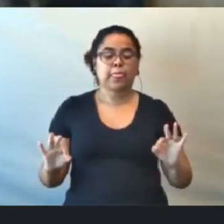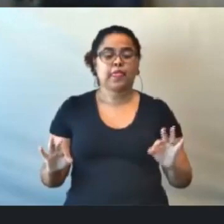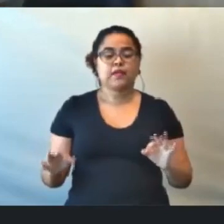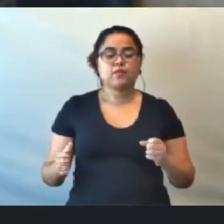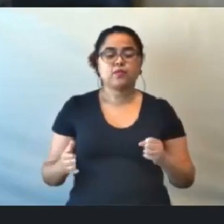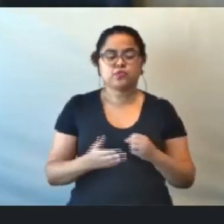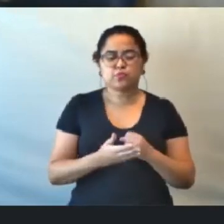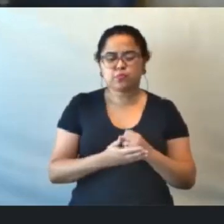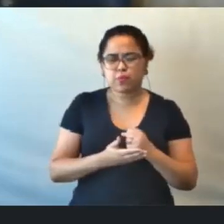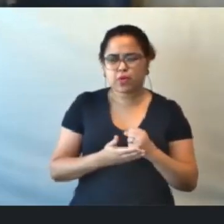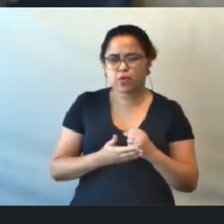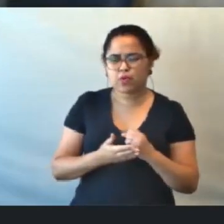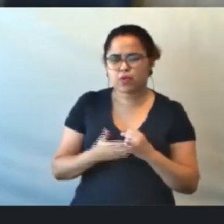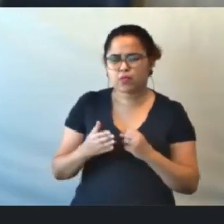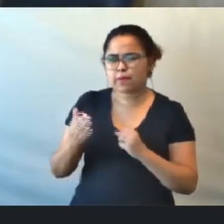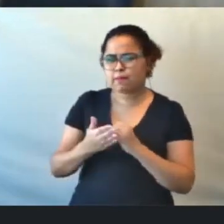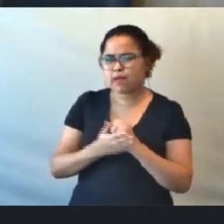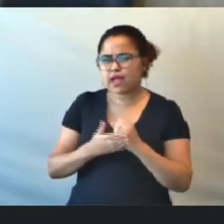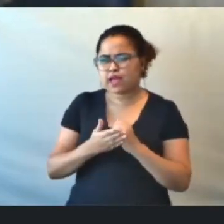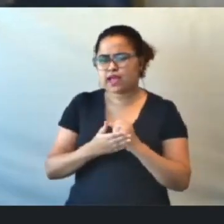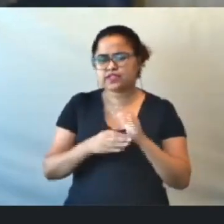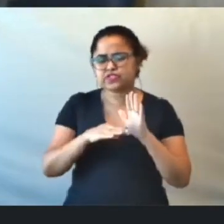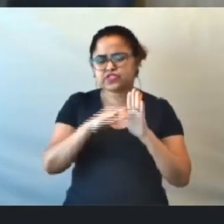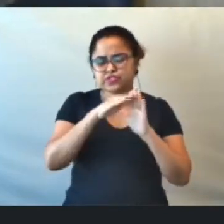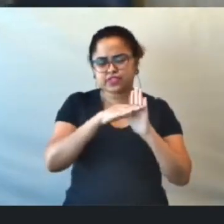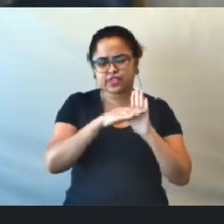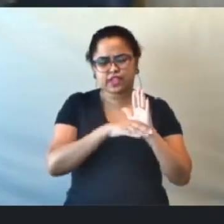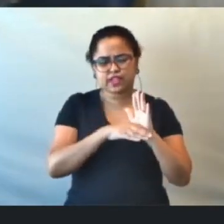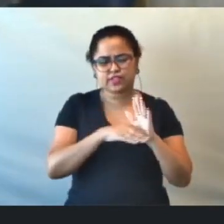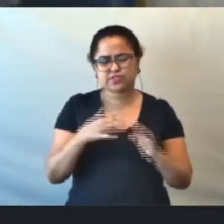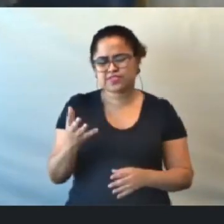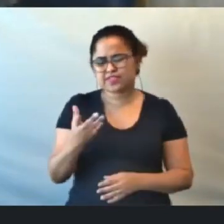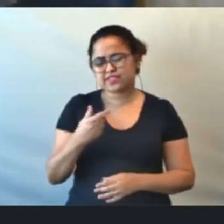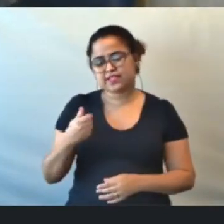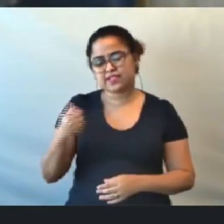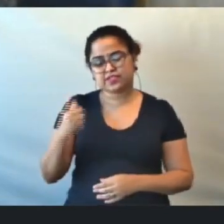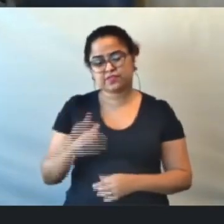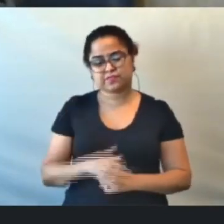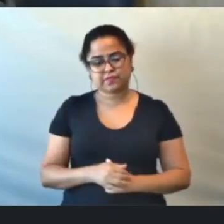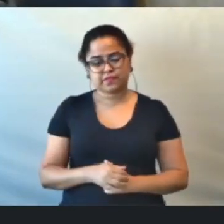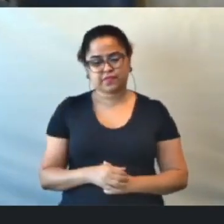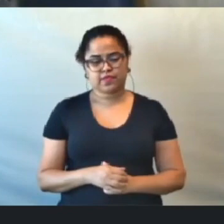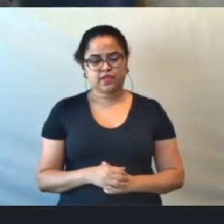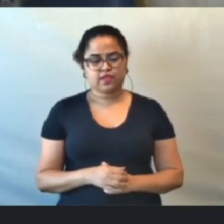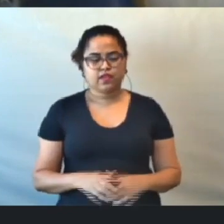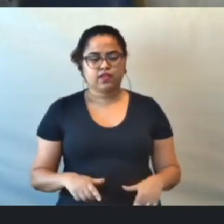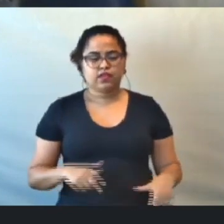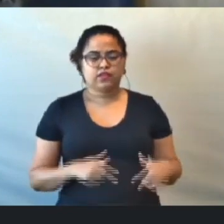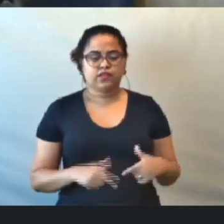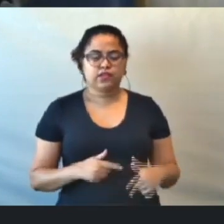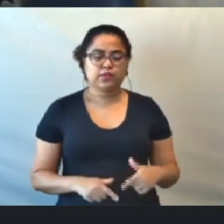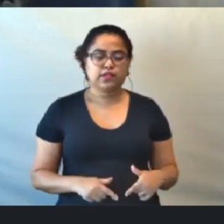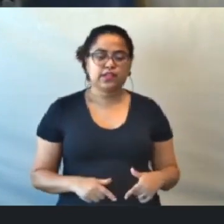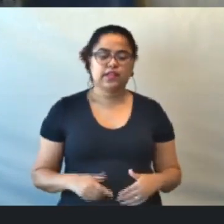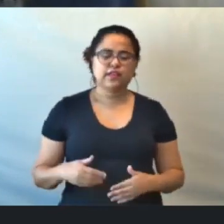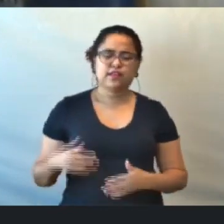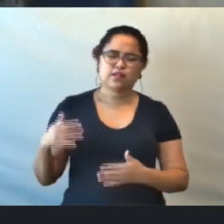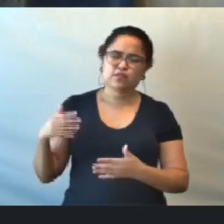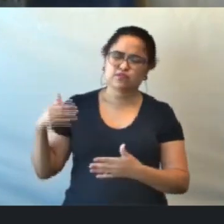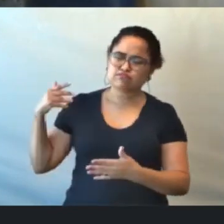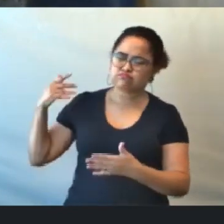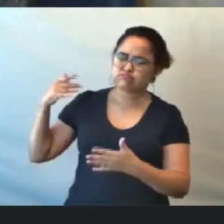Eu estive trabalhando há alguns anos já na avaliação dos estudos